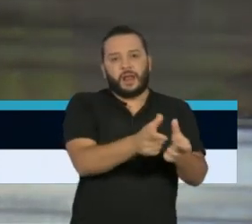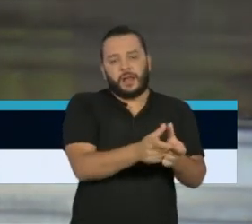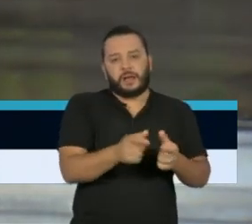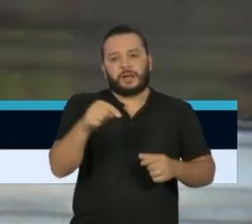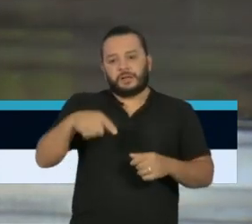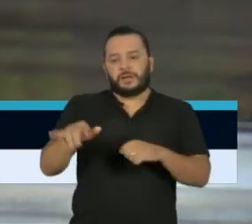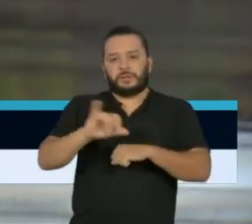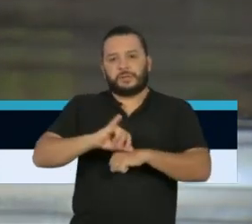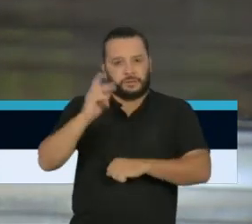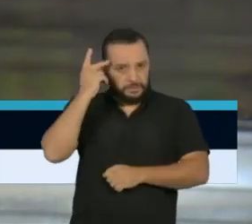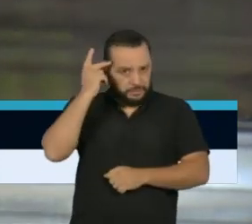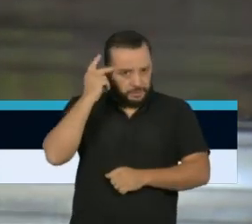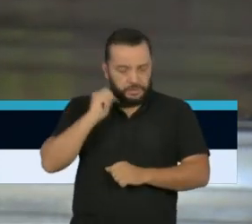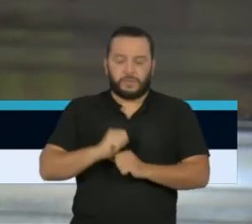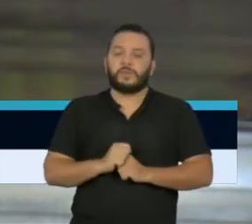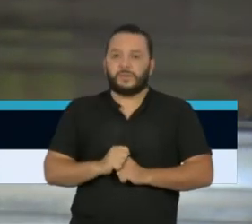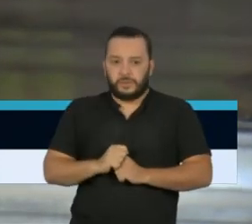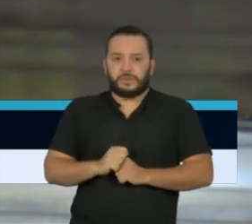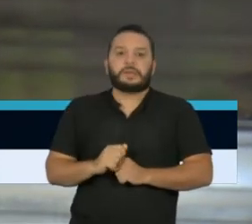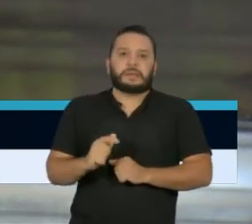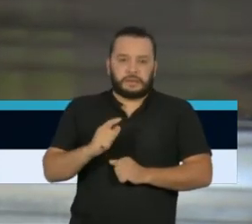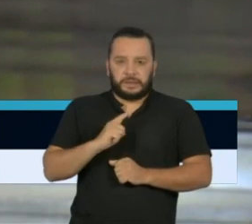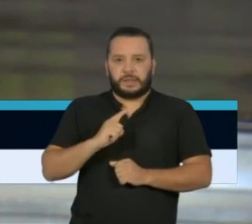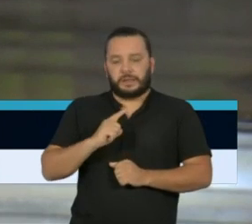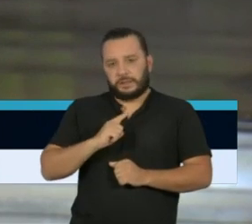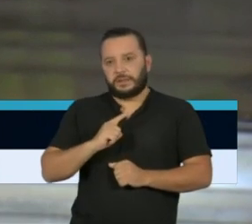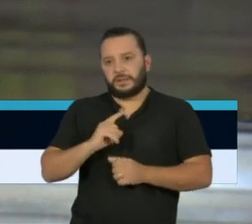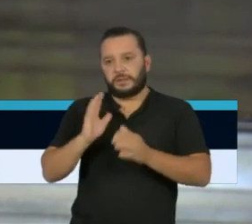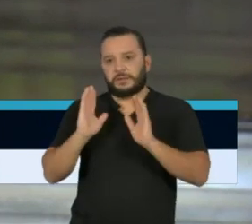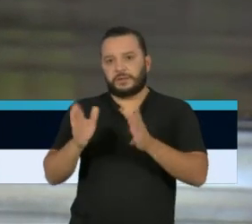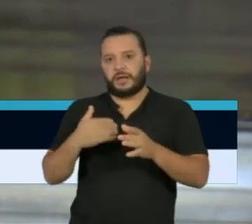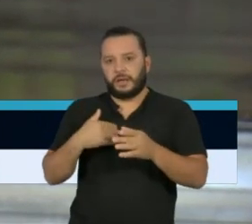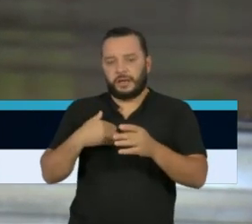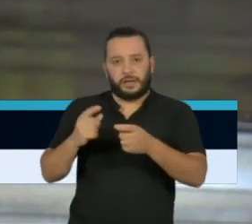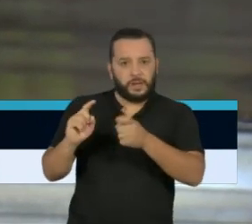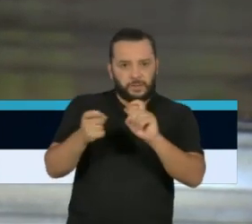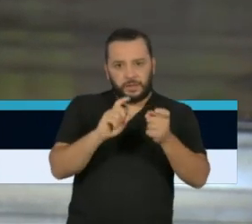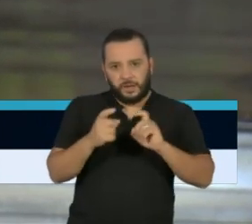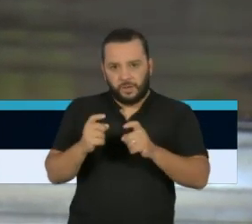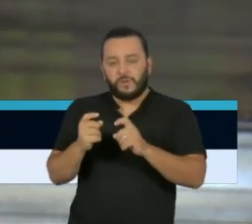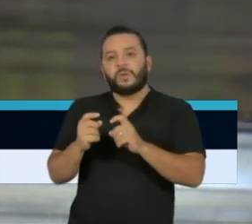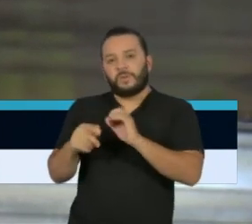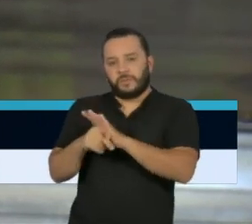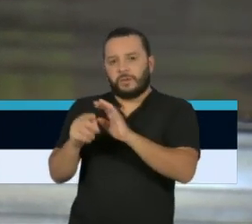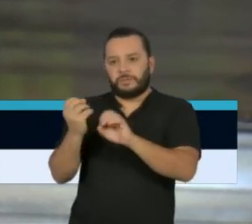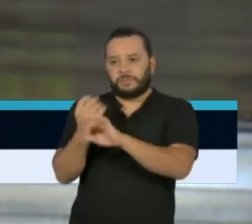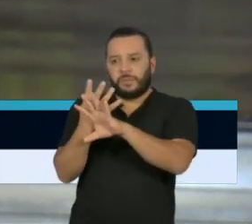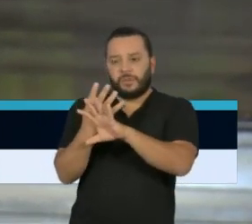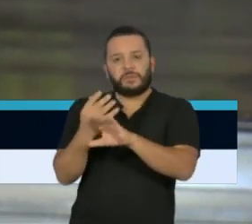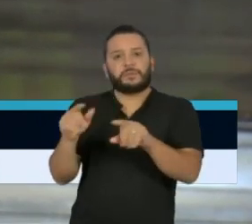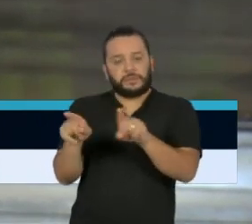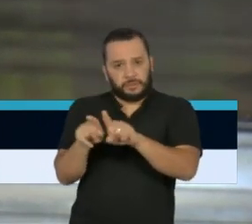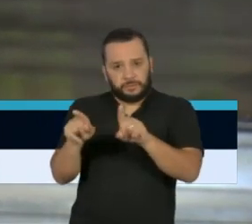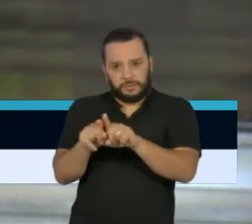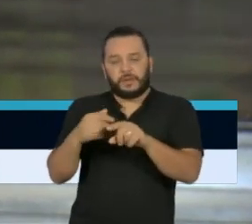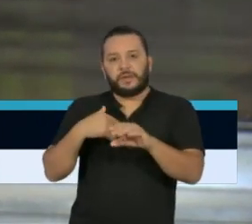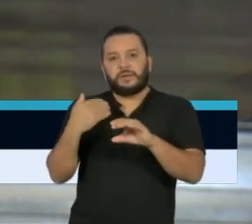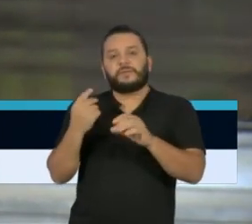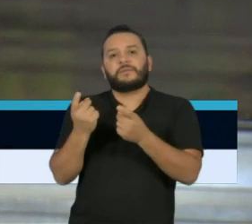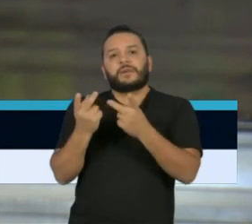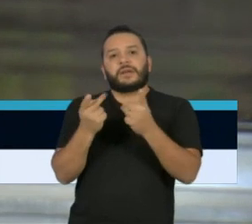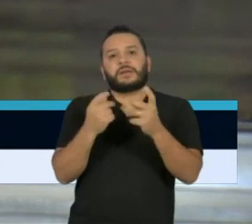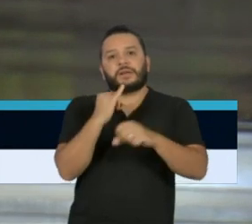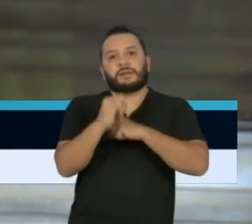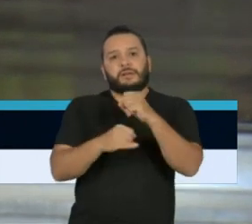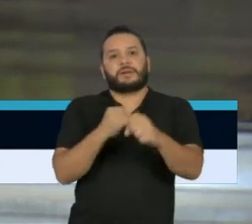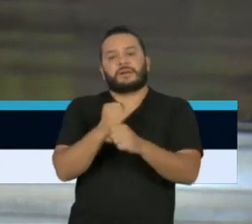Paulo estão se reunindo virtualmente e estabelecendo plataformas de venda online dos seus